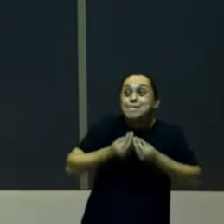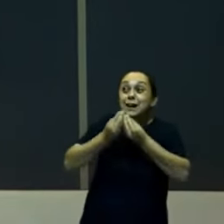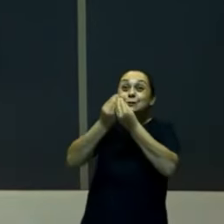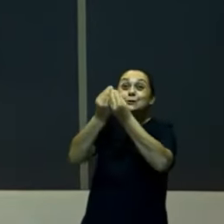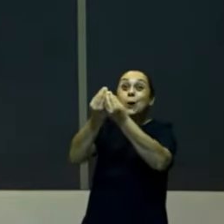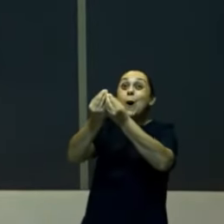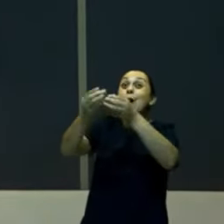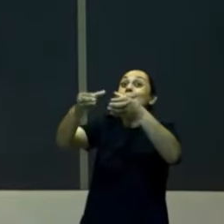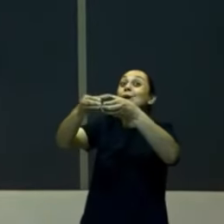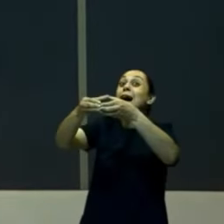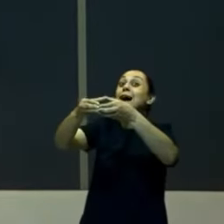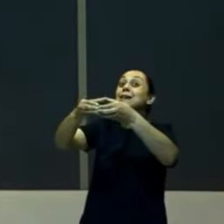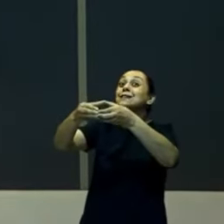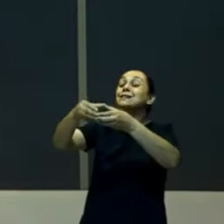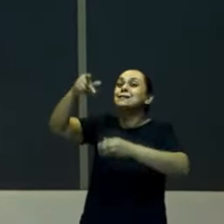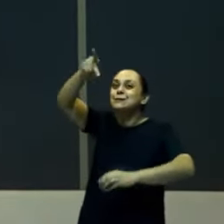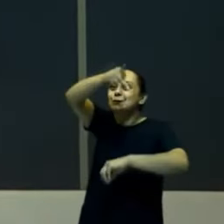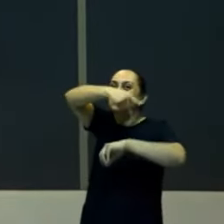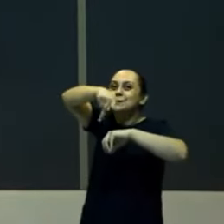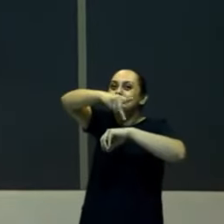Para muitos aquilo era uma doideira.